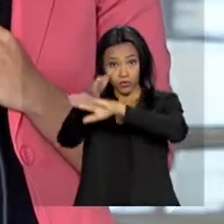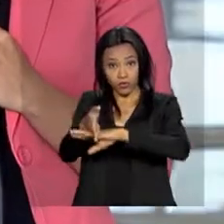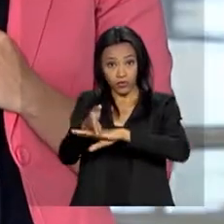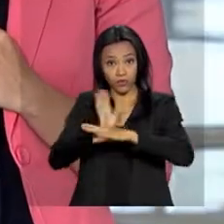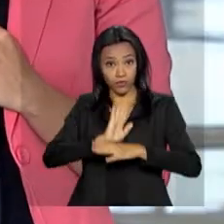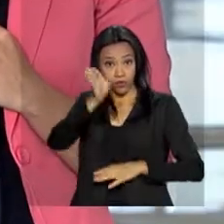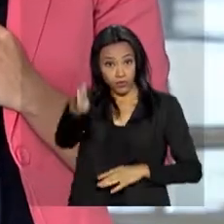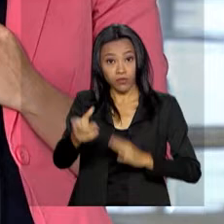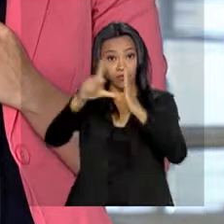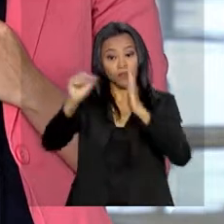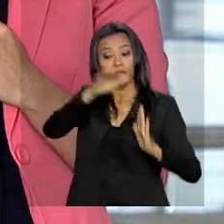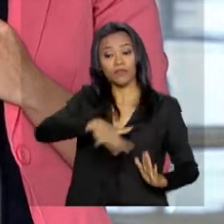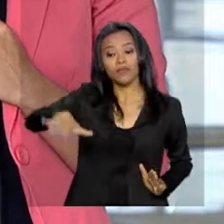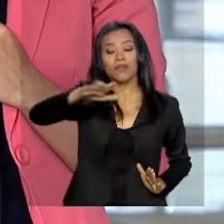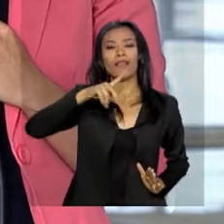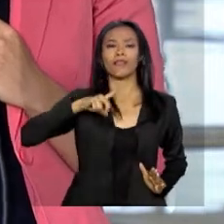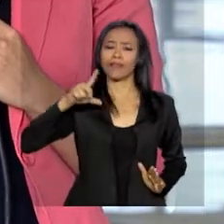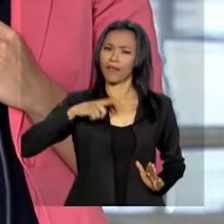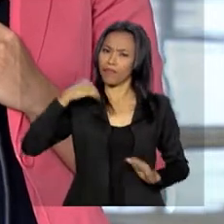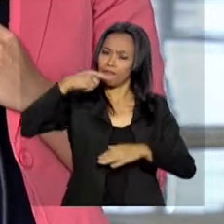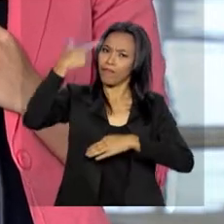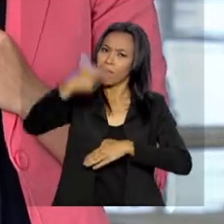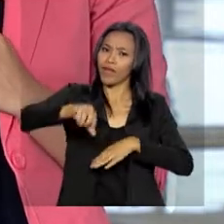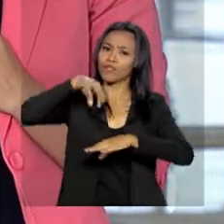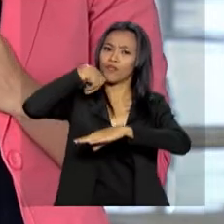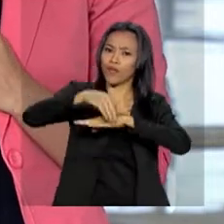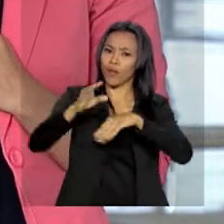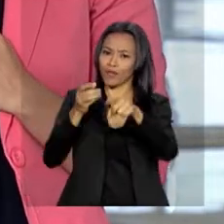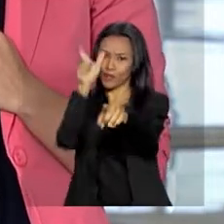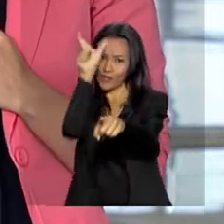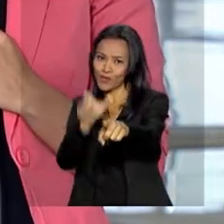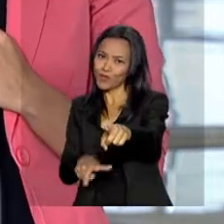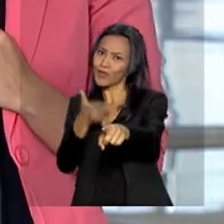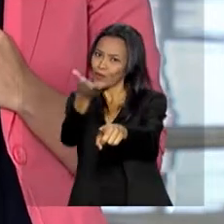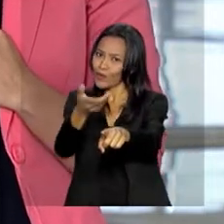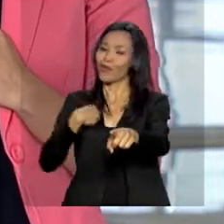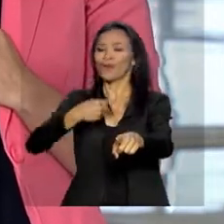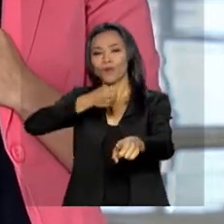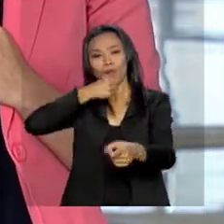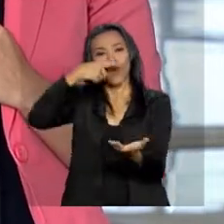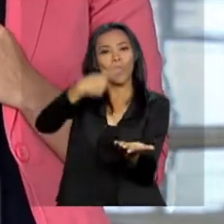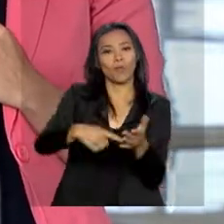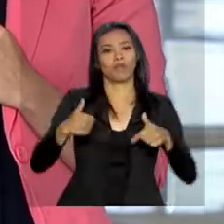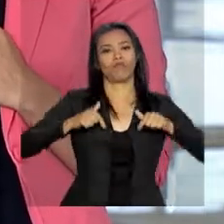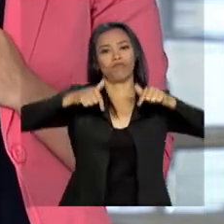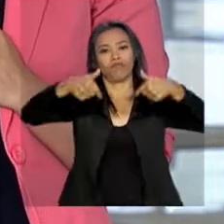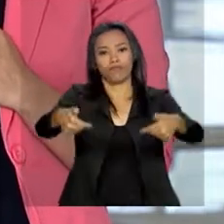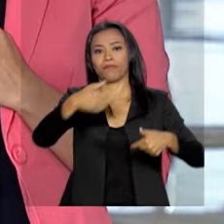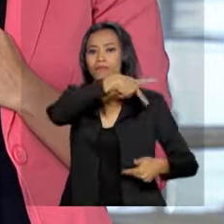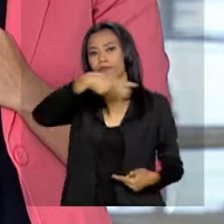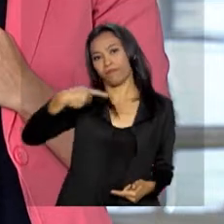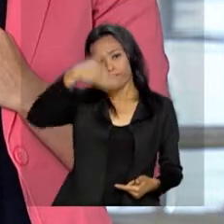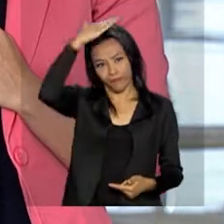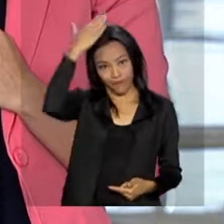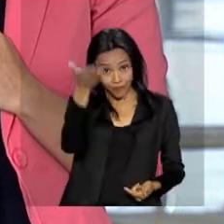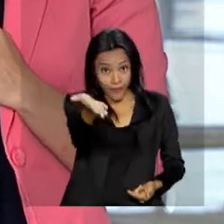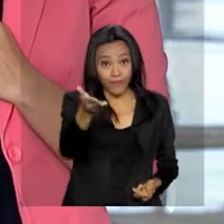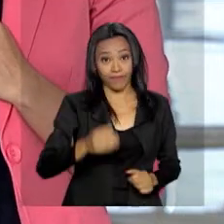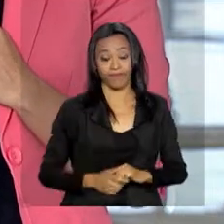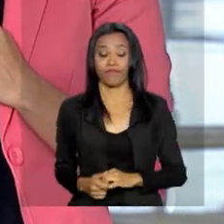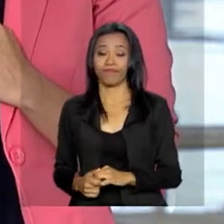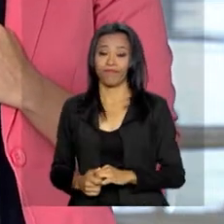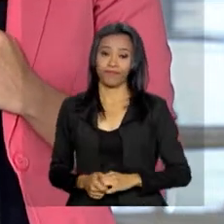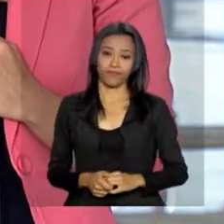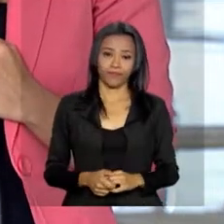gabriela noronha ela tem informações sobre a agenda do presidente michel temer hoje a gabriela com você